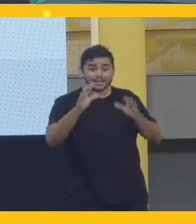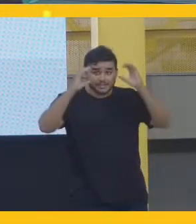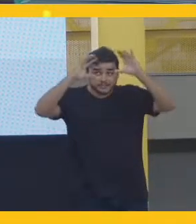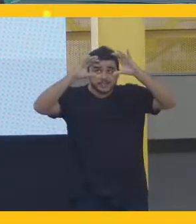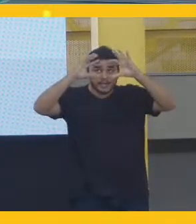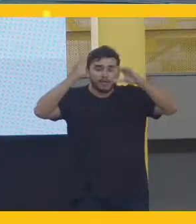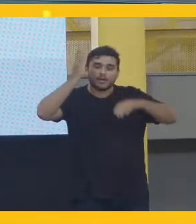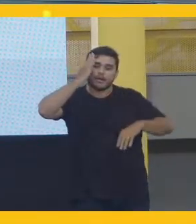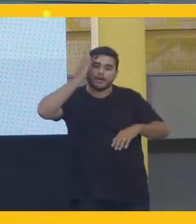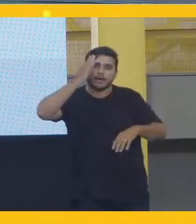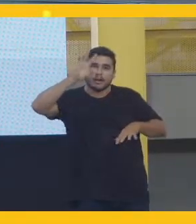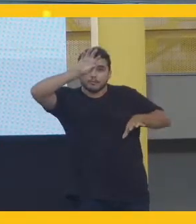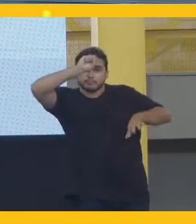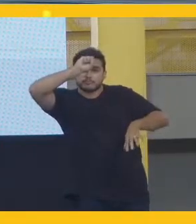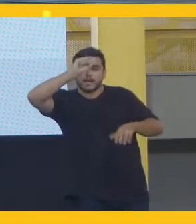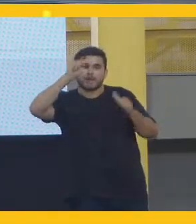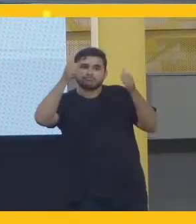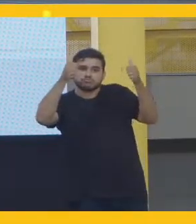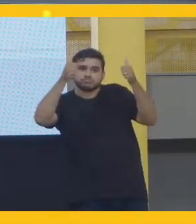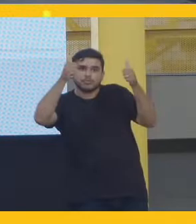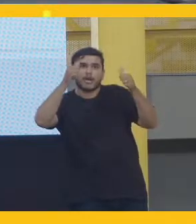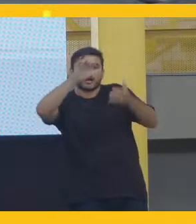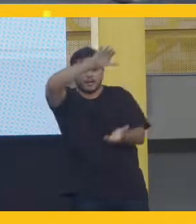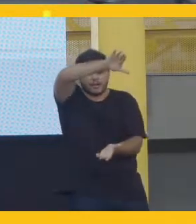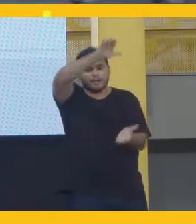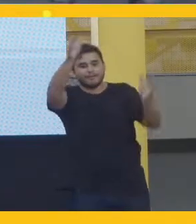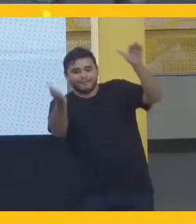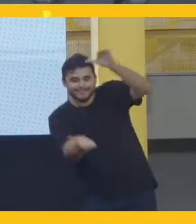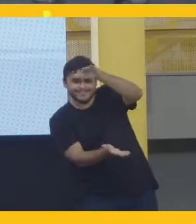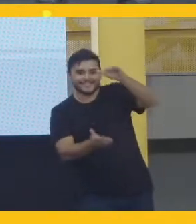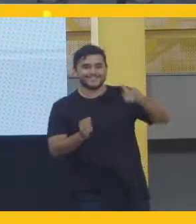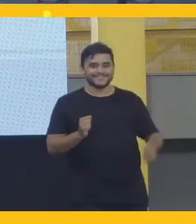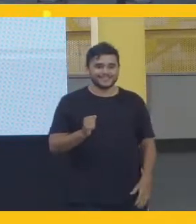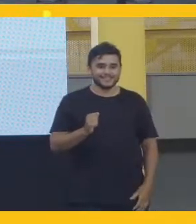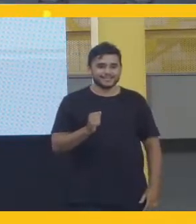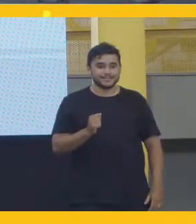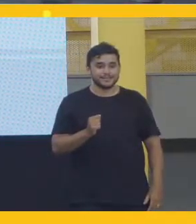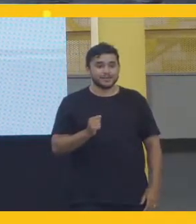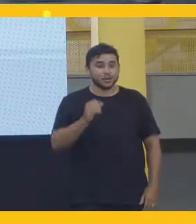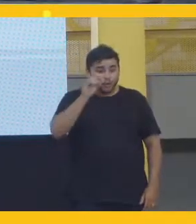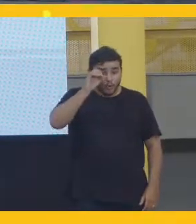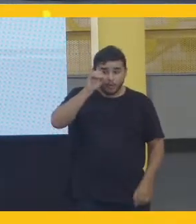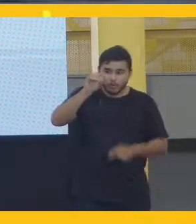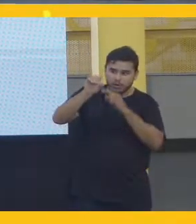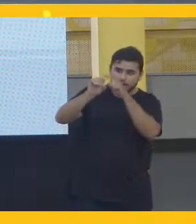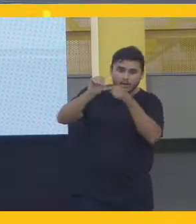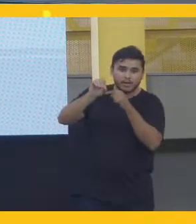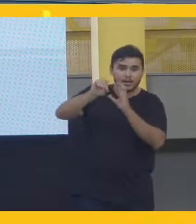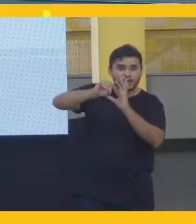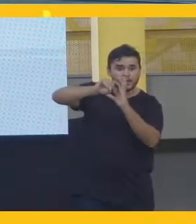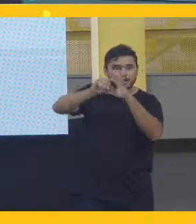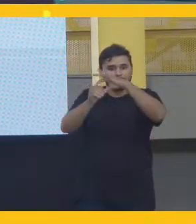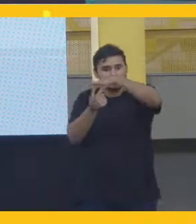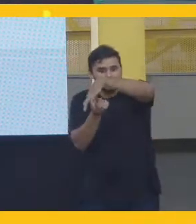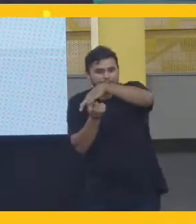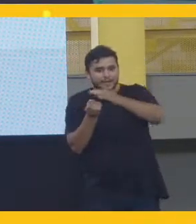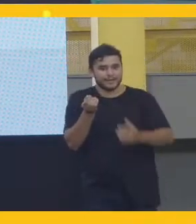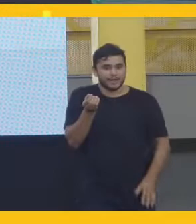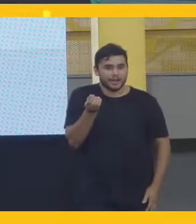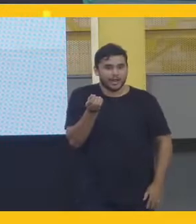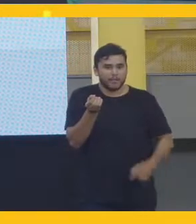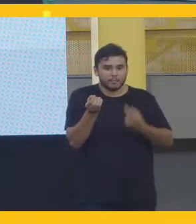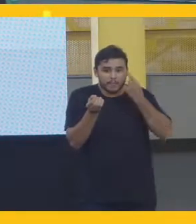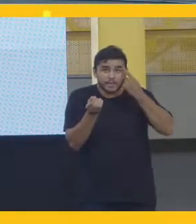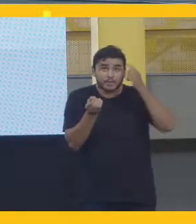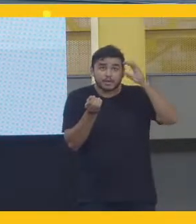o seu cérebro desinverte isso para você. Então o que significa ver? A luz de alguma coisa